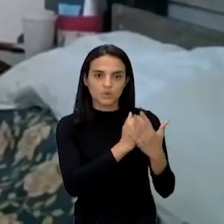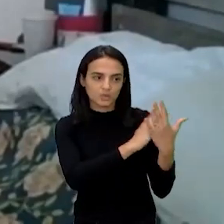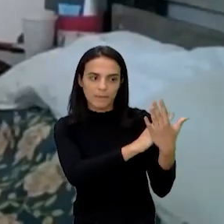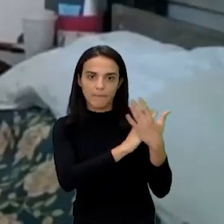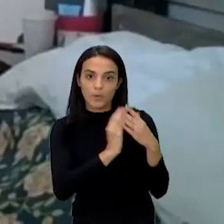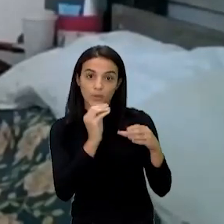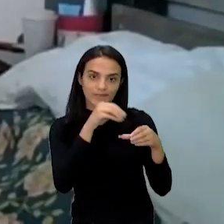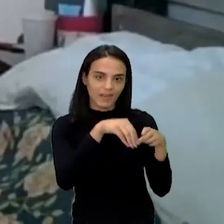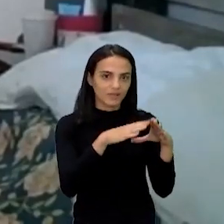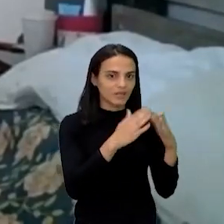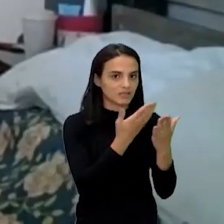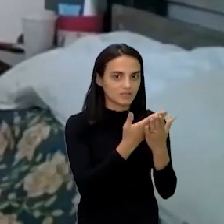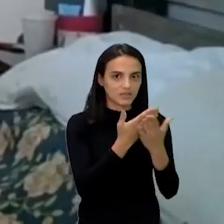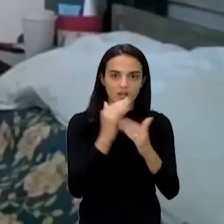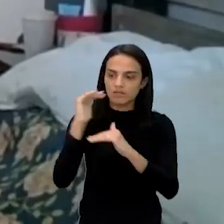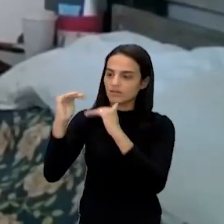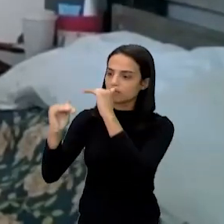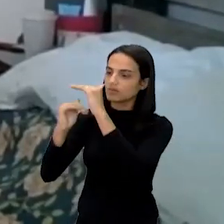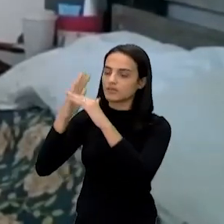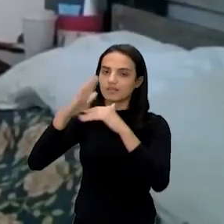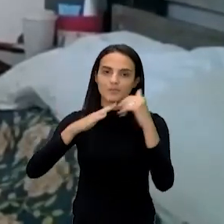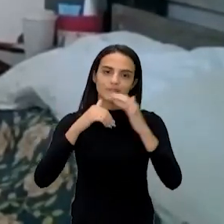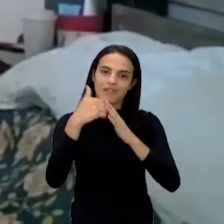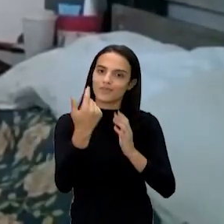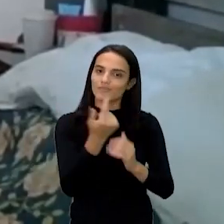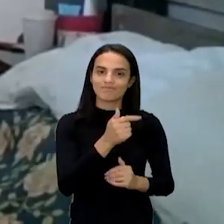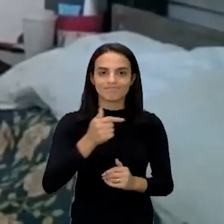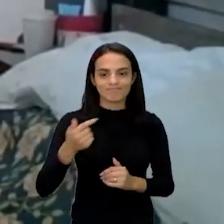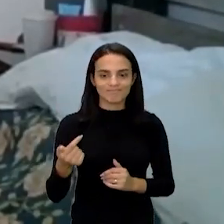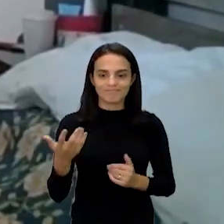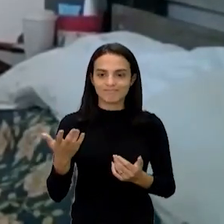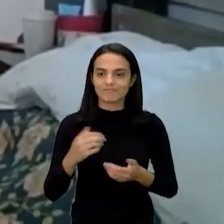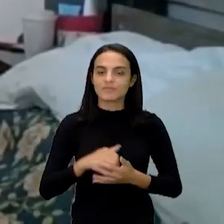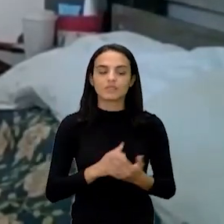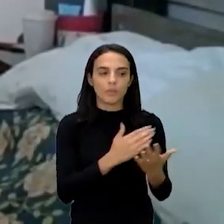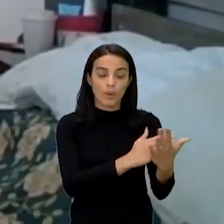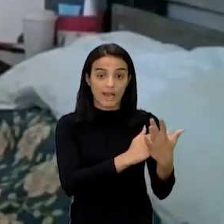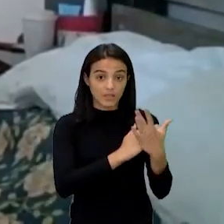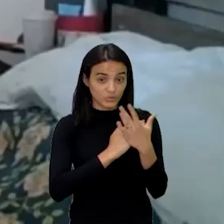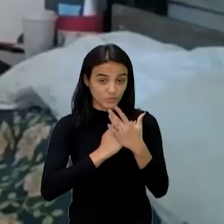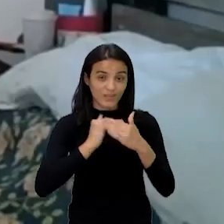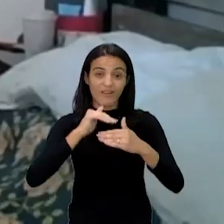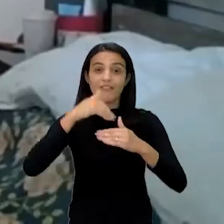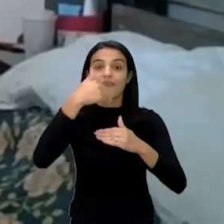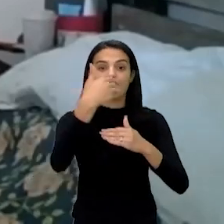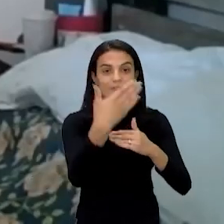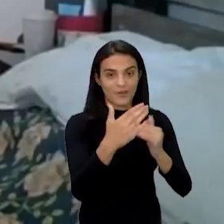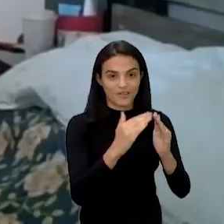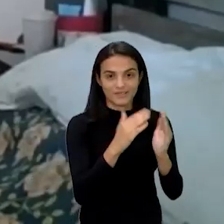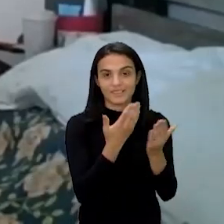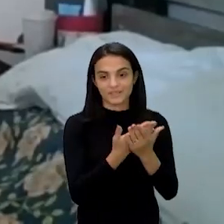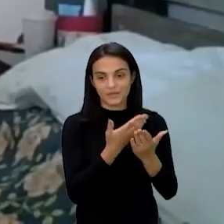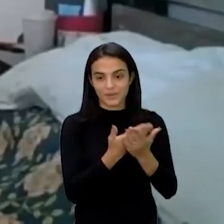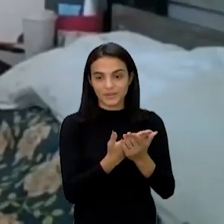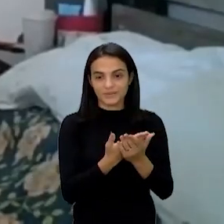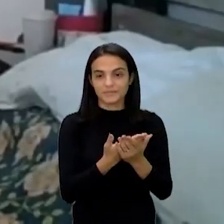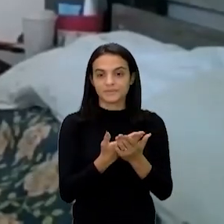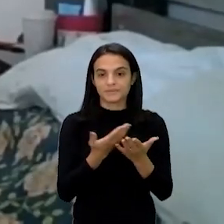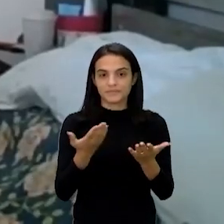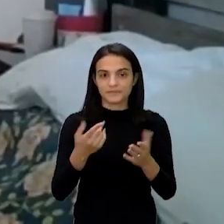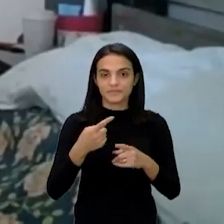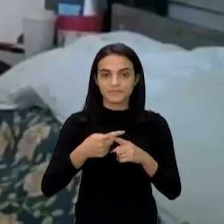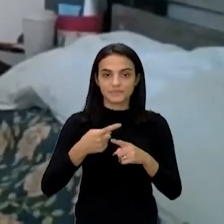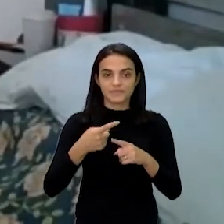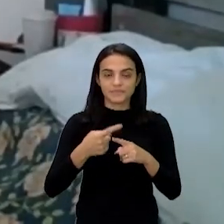escola para o desenvolvimento das minhas habilidades. O apoio ocorreu fora, né? E muito por busca, né?